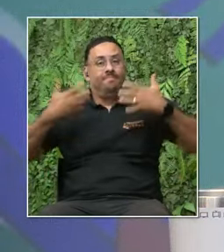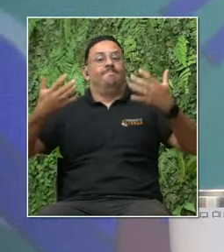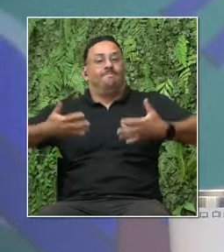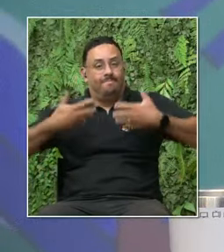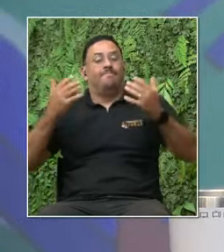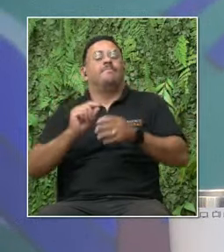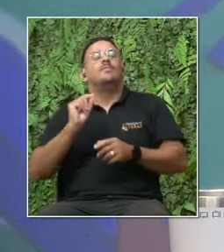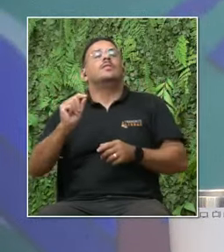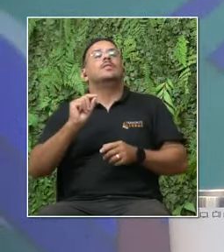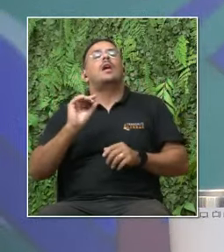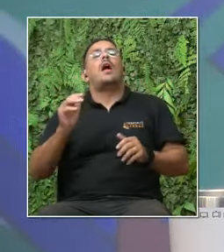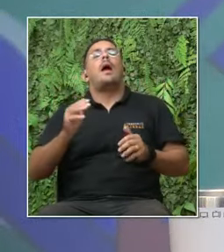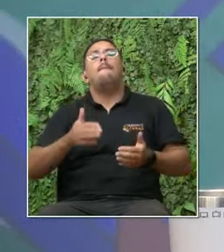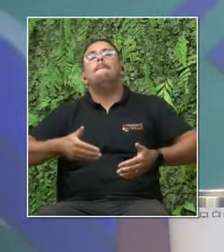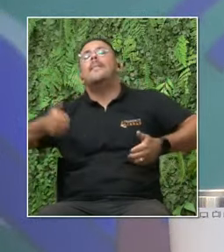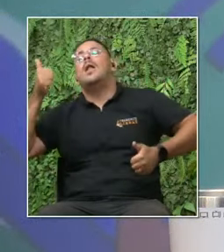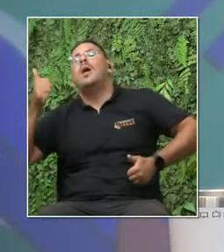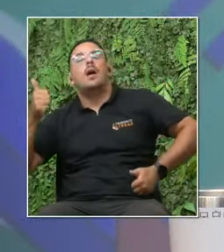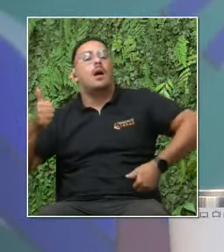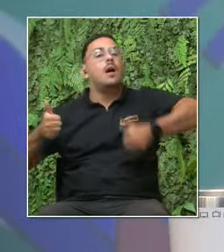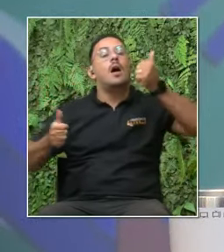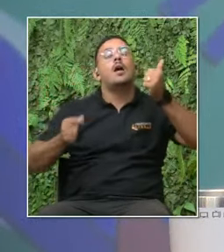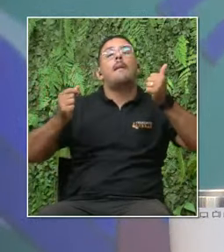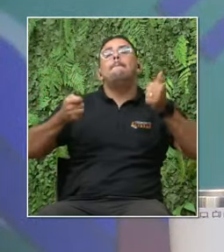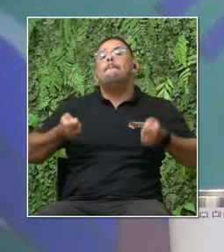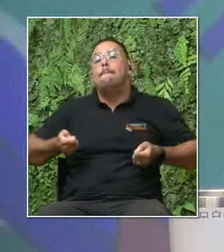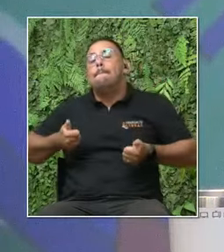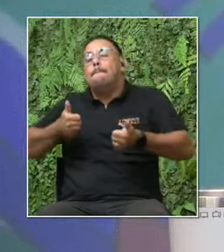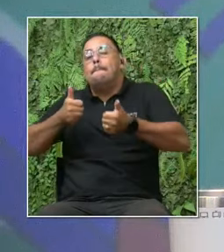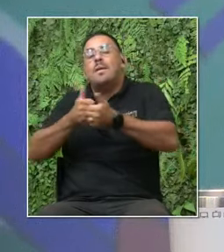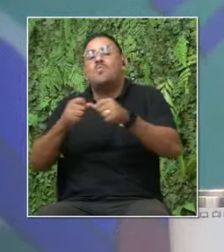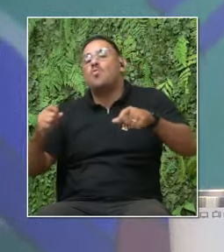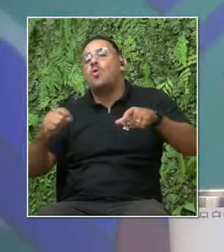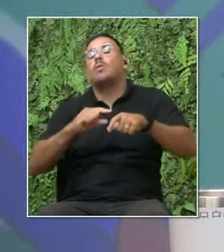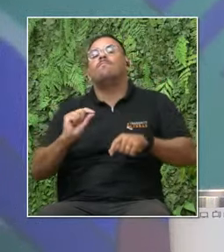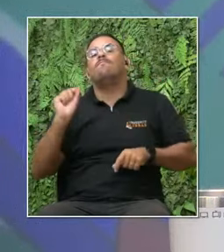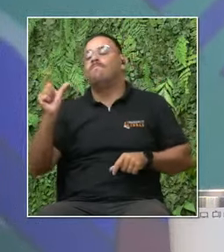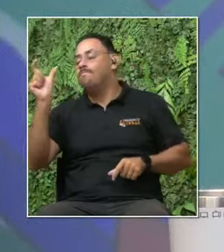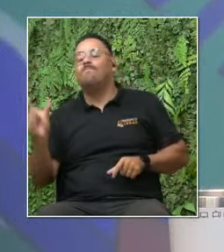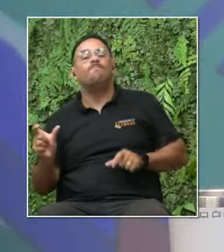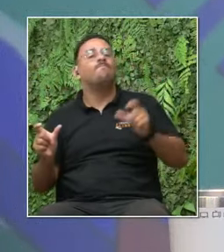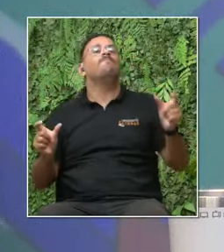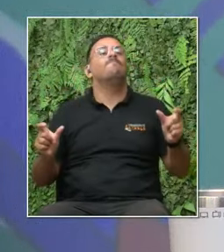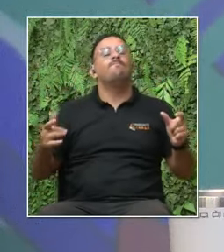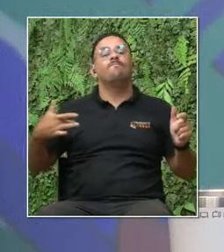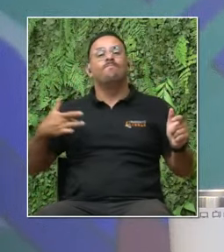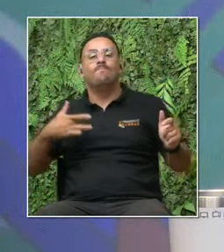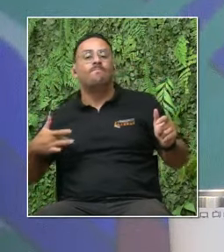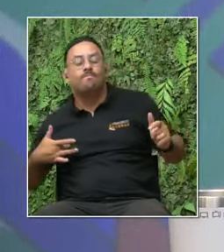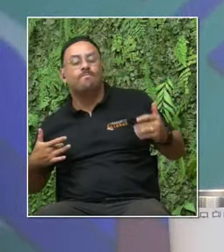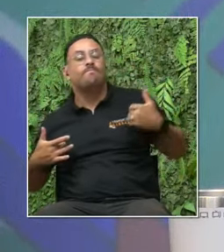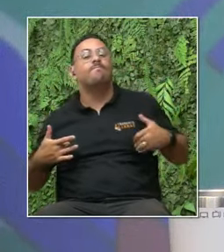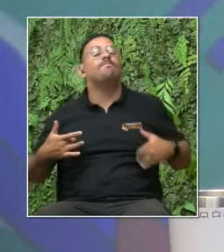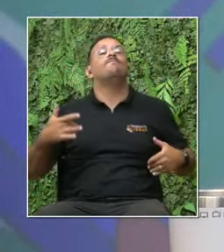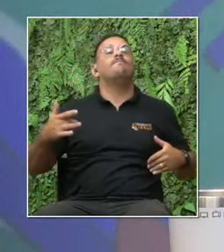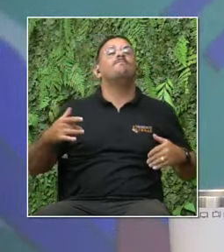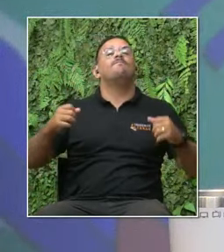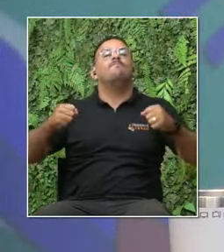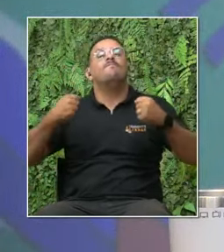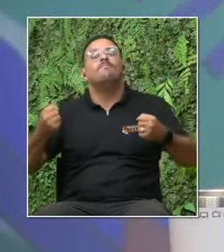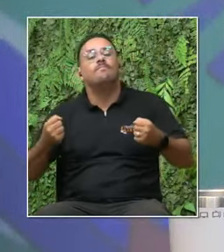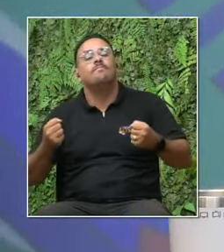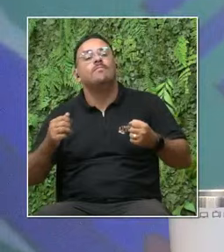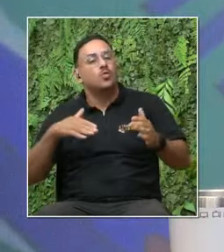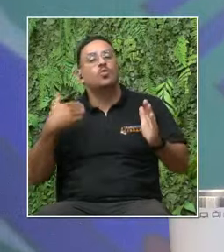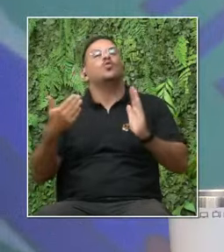quem que você achou jogou melhor Quem esteve mais perto do Gol quem é que poderia dar lugar ao outro dentro de campo tudo isso